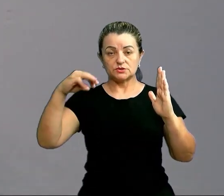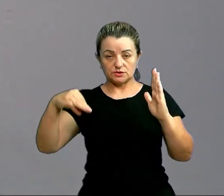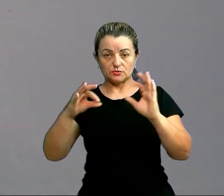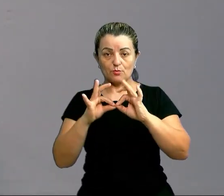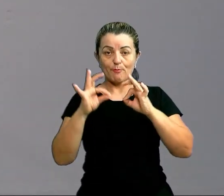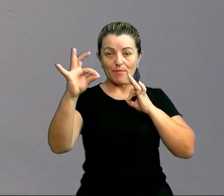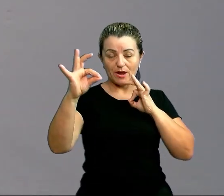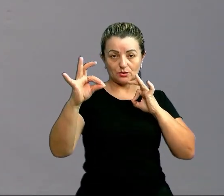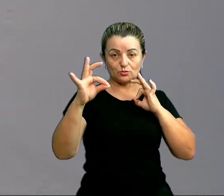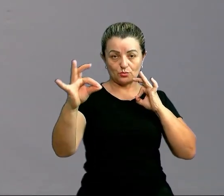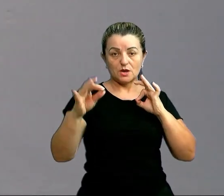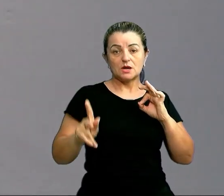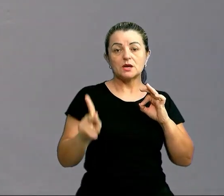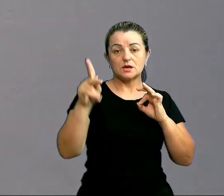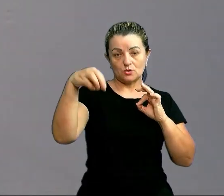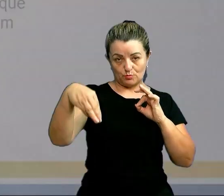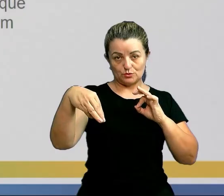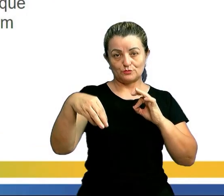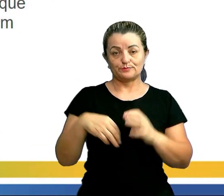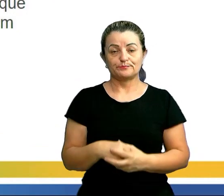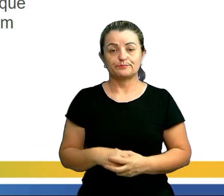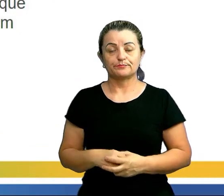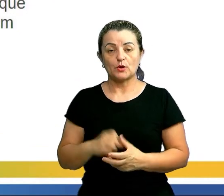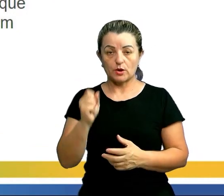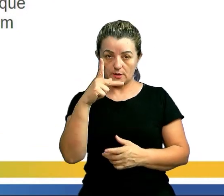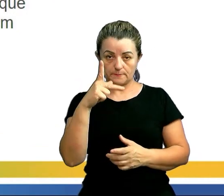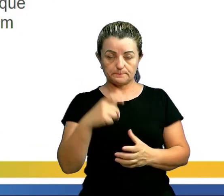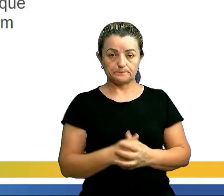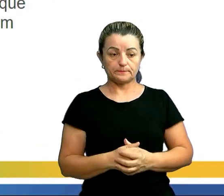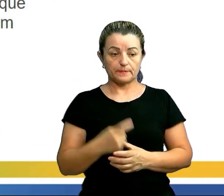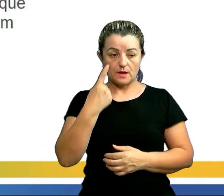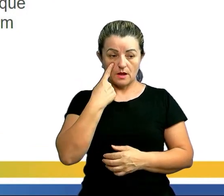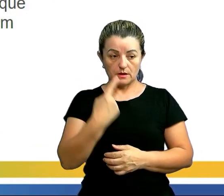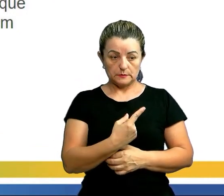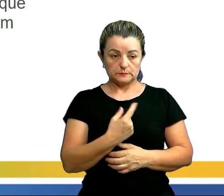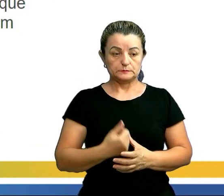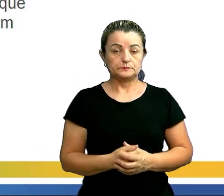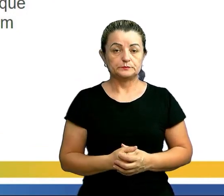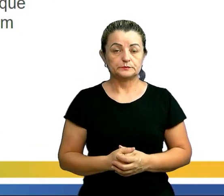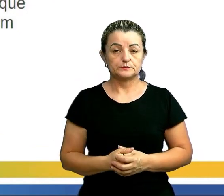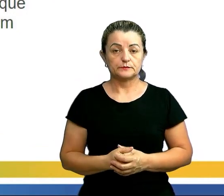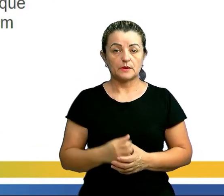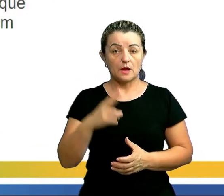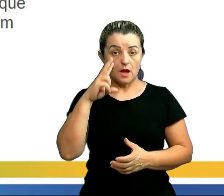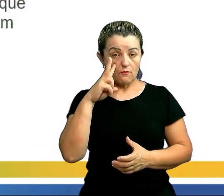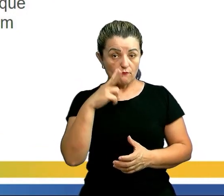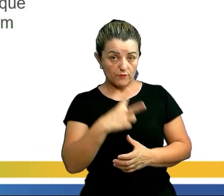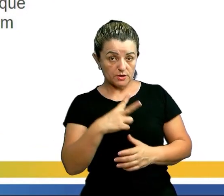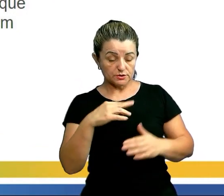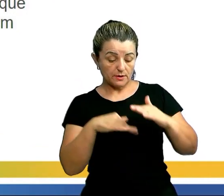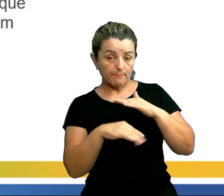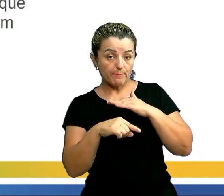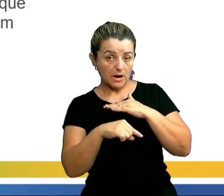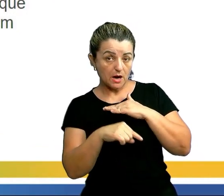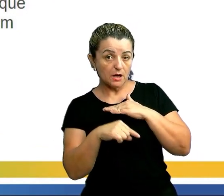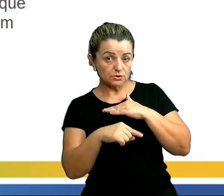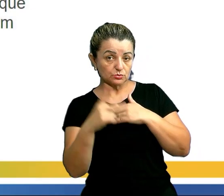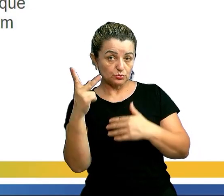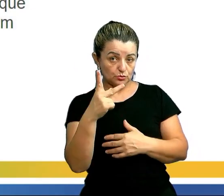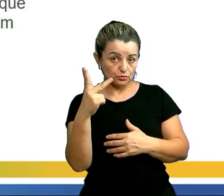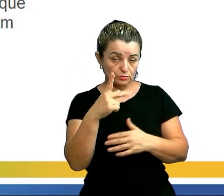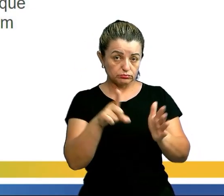e assim sucessivamente, tá? Ok? Vamos ver isso daqui, ó. Confira abaixo 2 exercícios de